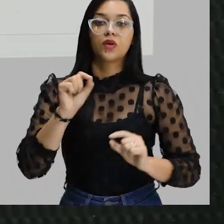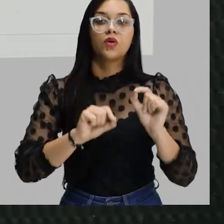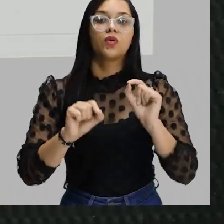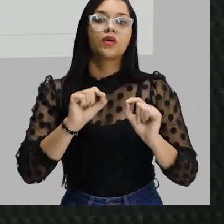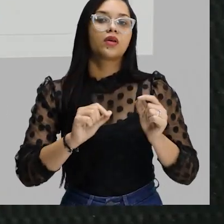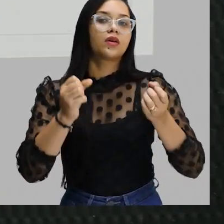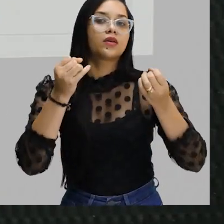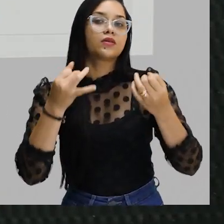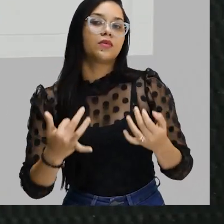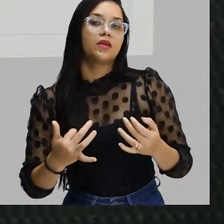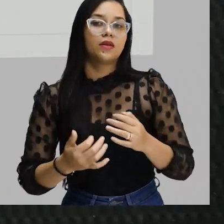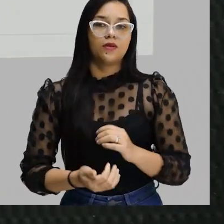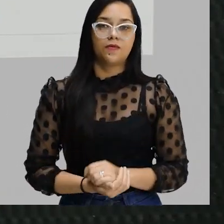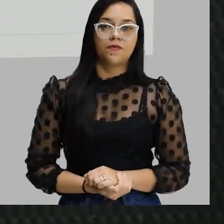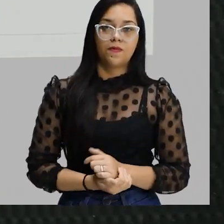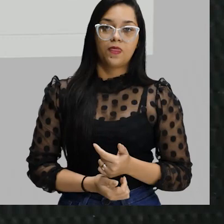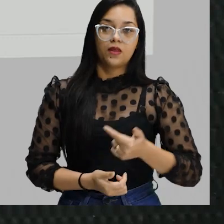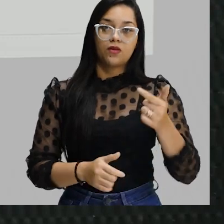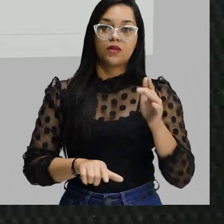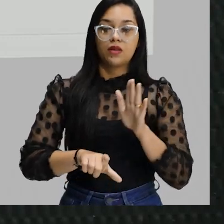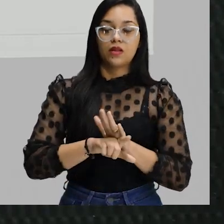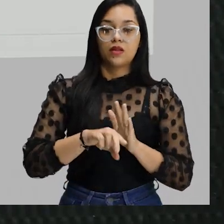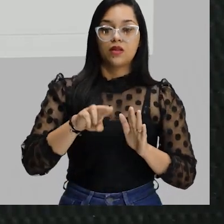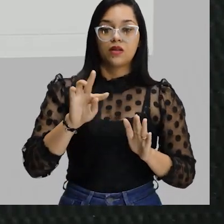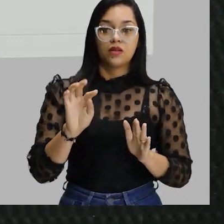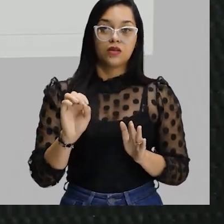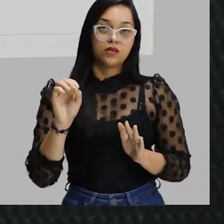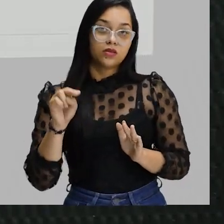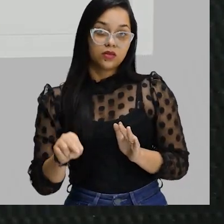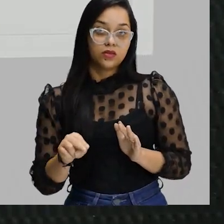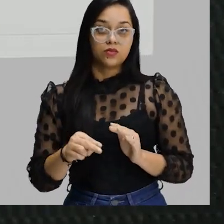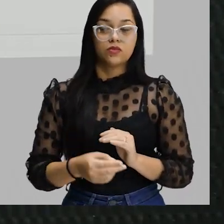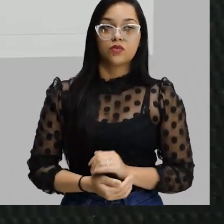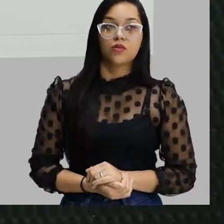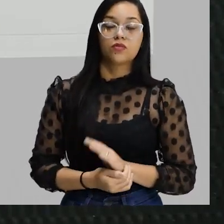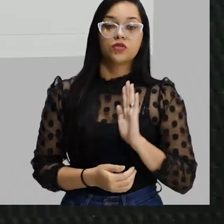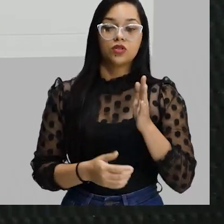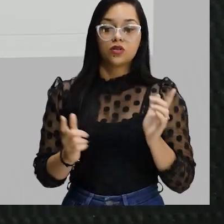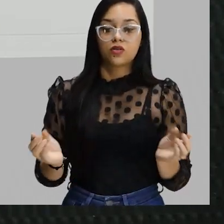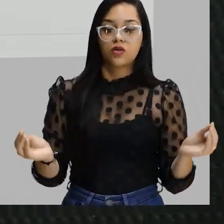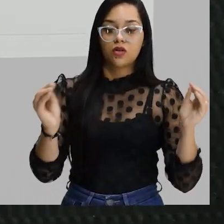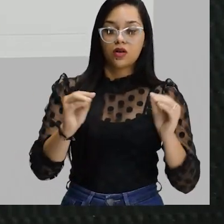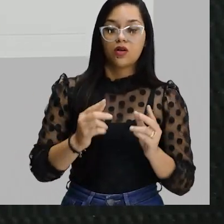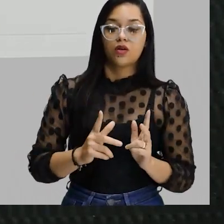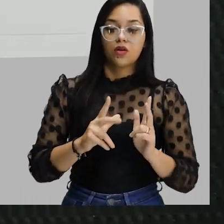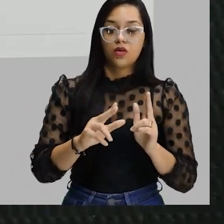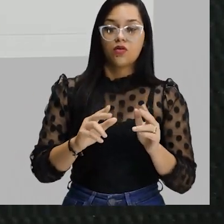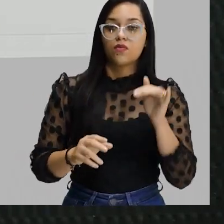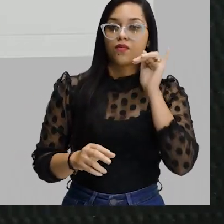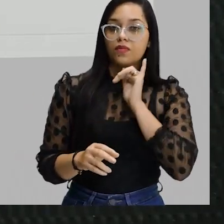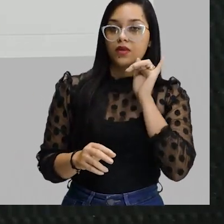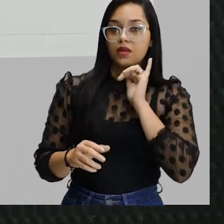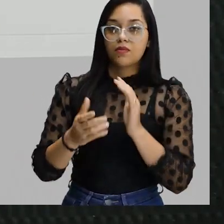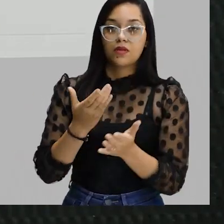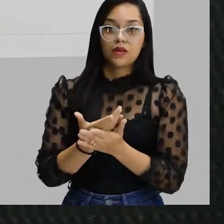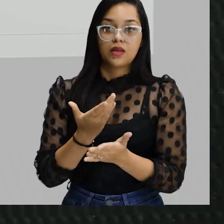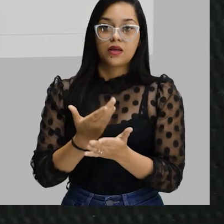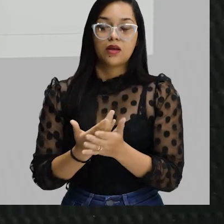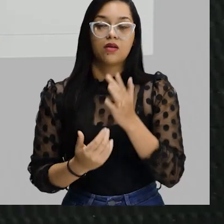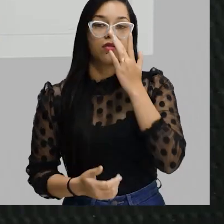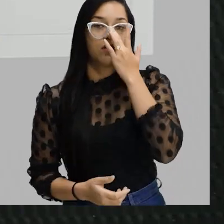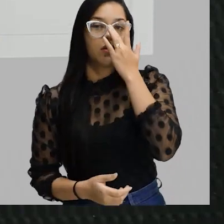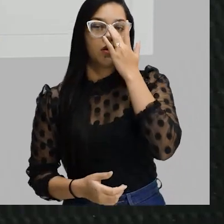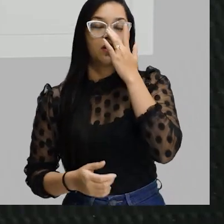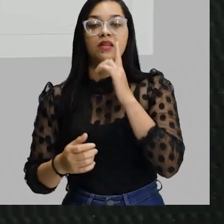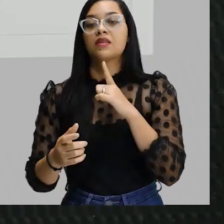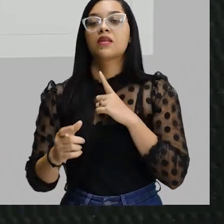o seguinte, essa segunda lei de Newton, tá ok? Vou até colocar o mesmo exemplo que eu coloquei na aula. Nós temos